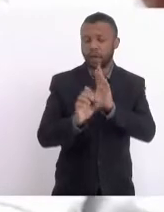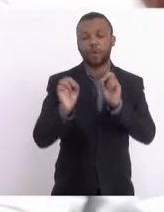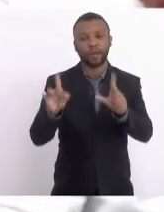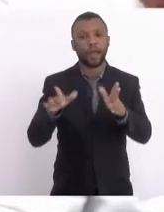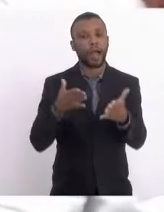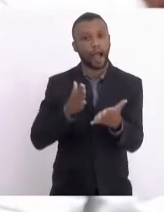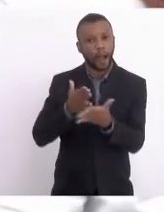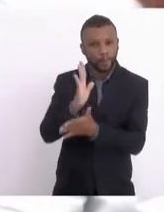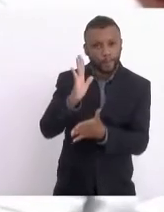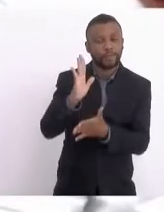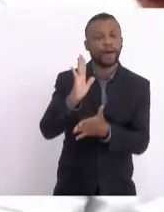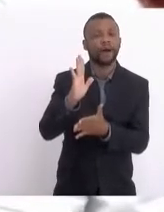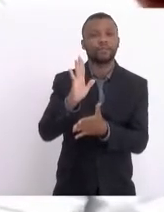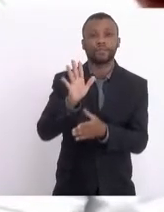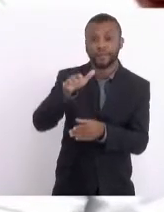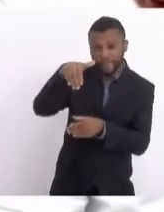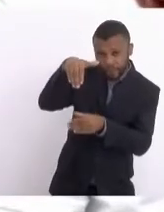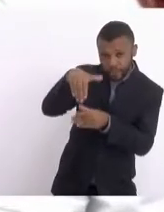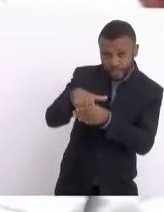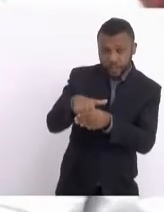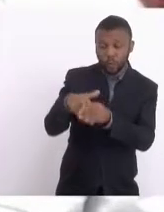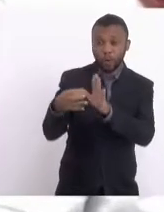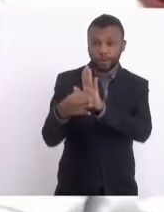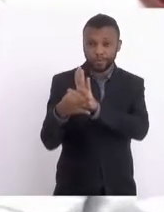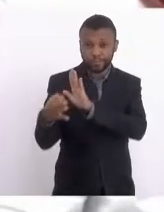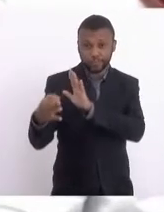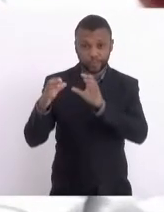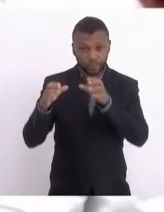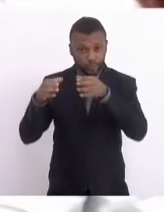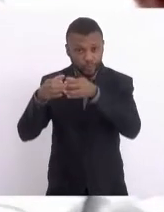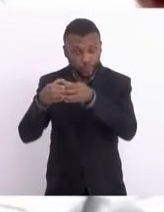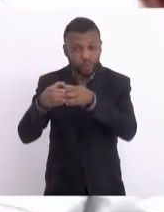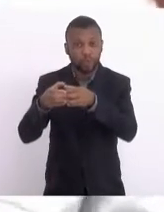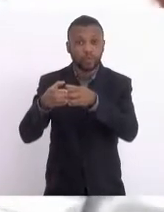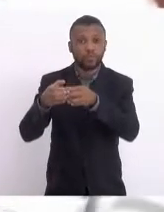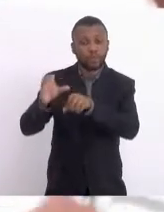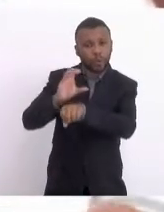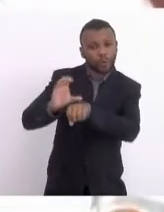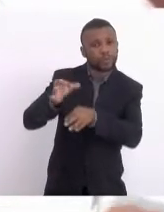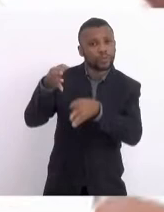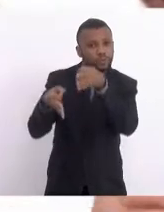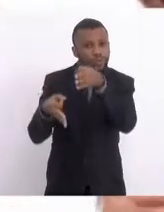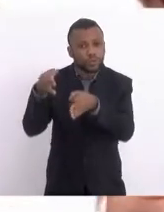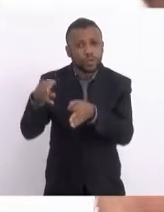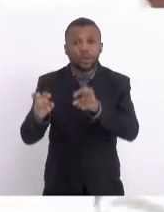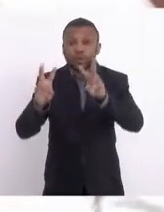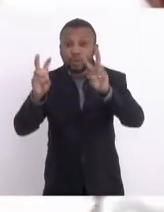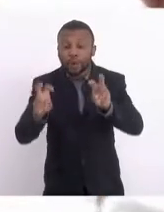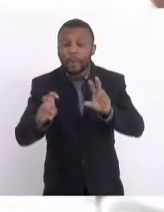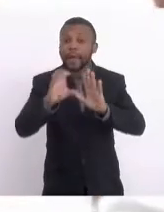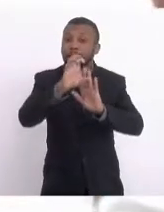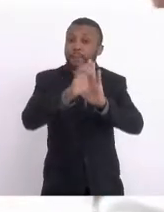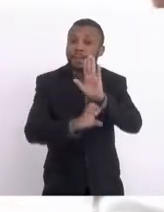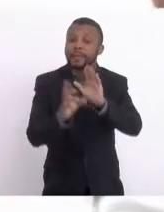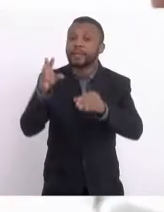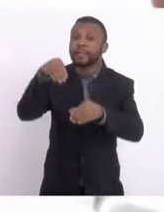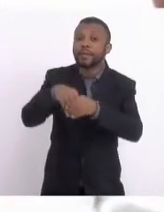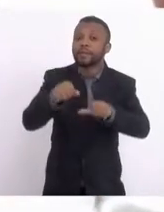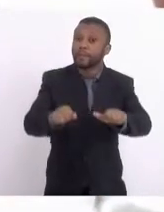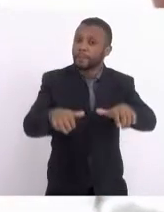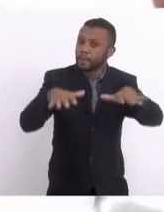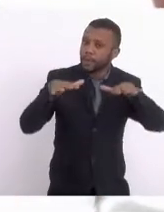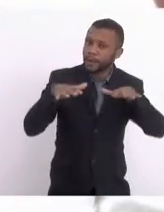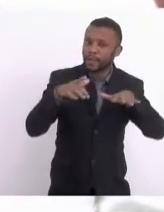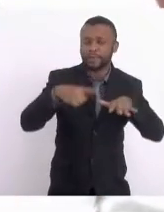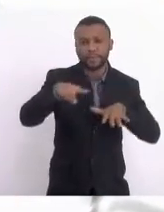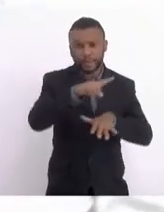Em votação. Em votação, o parecer da Comissão de Justiça. Sobre emendas de plenário. Sobre as emendas de plenário. Senhores que aprovam. Senhores que aprovam,